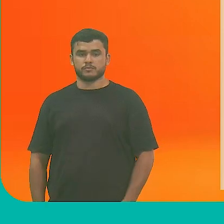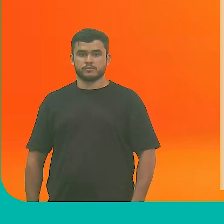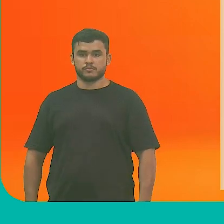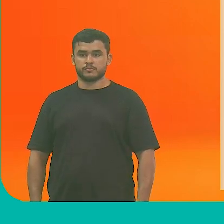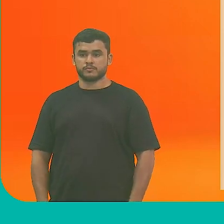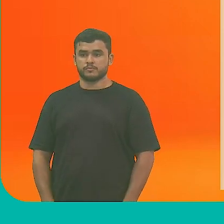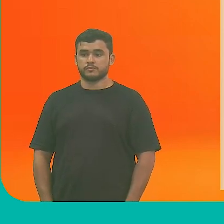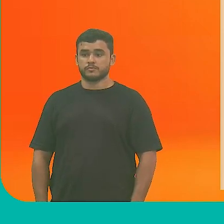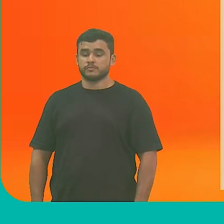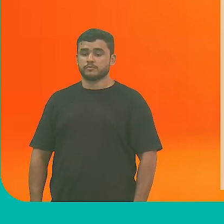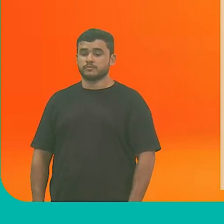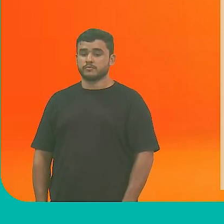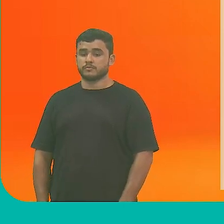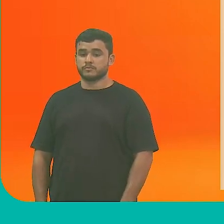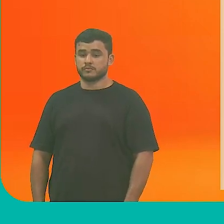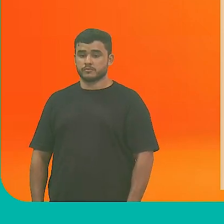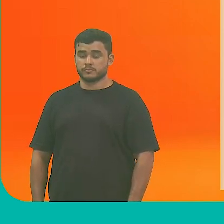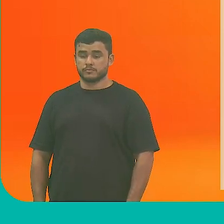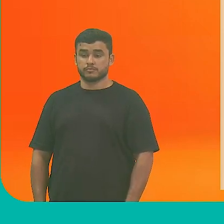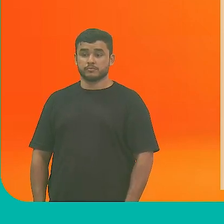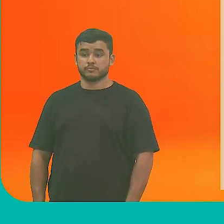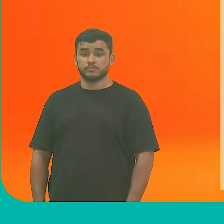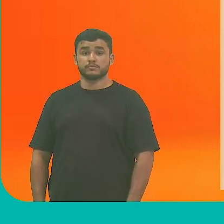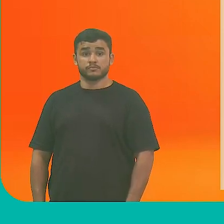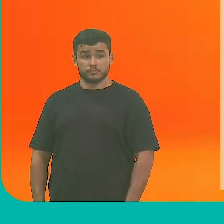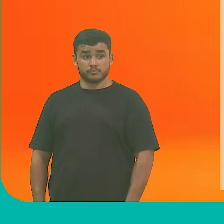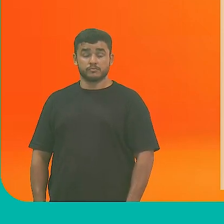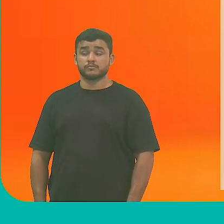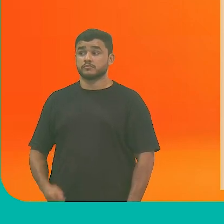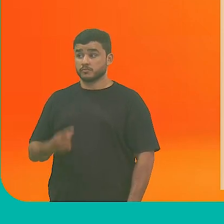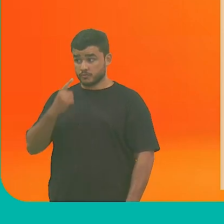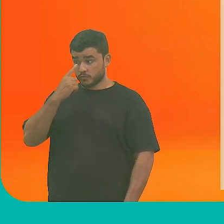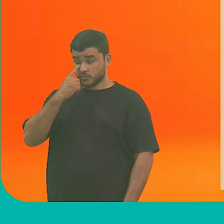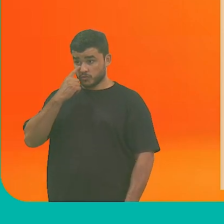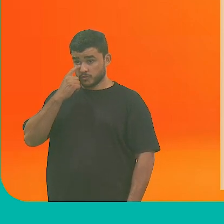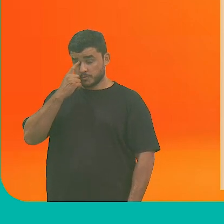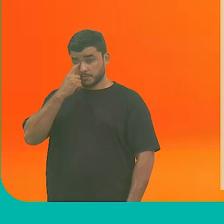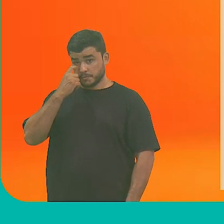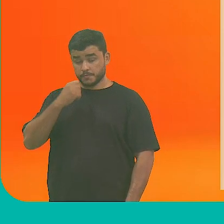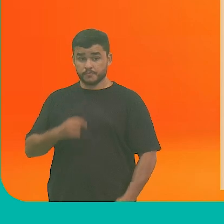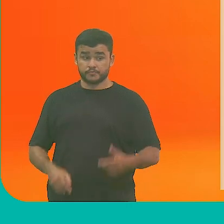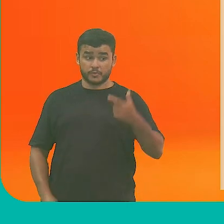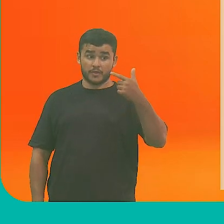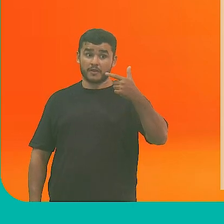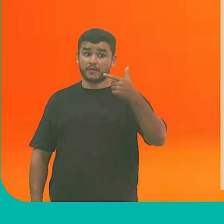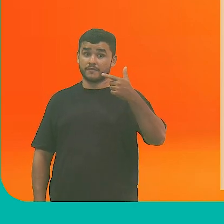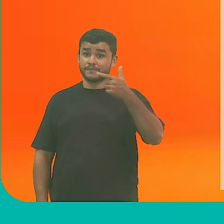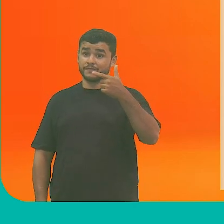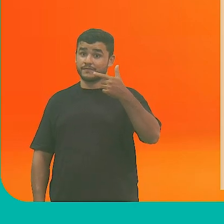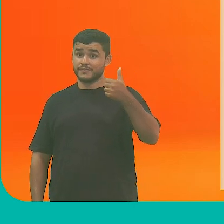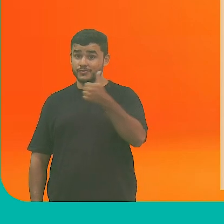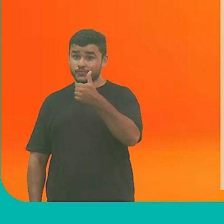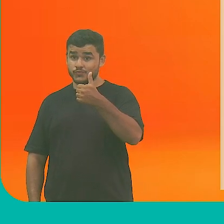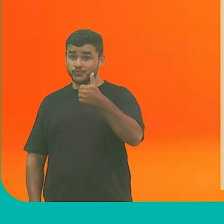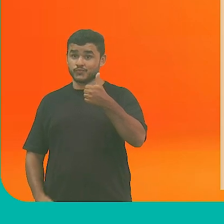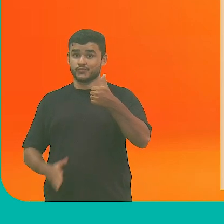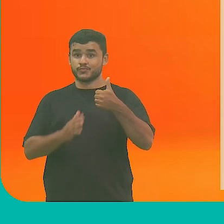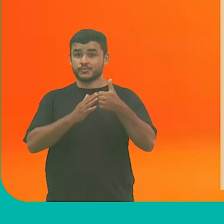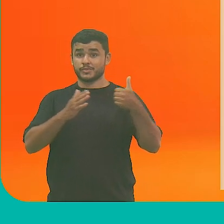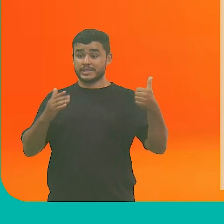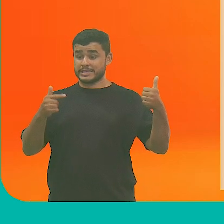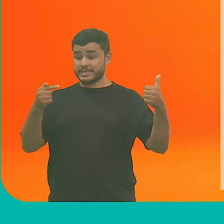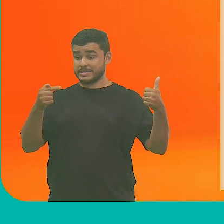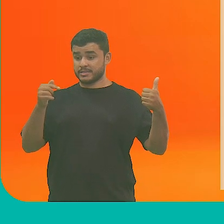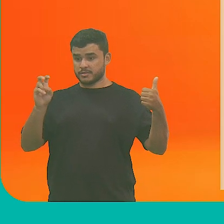mais 55? Não é 75? Do 21º até